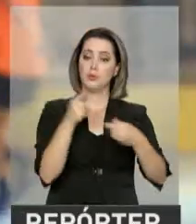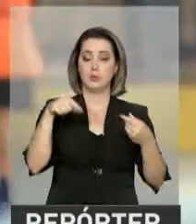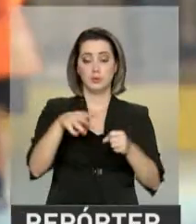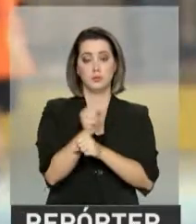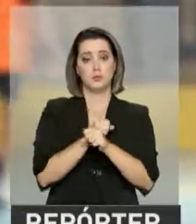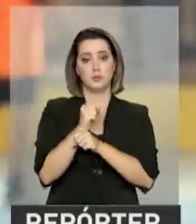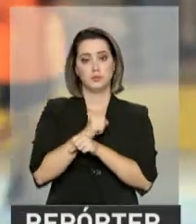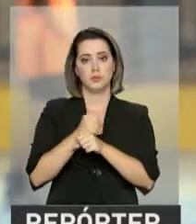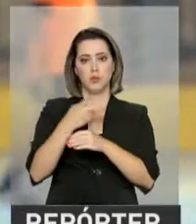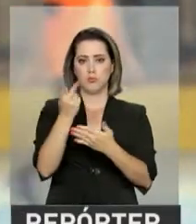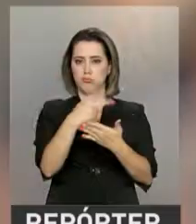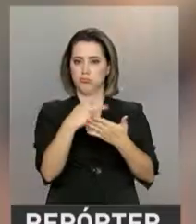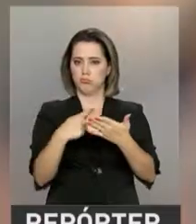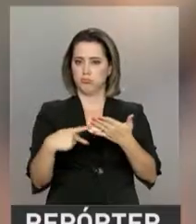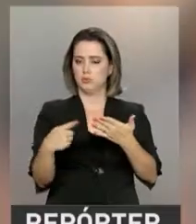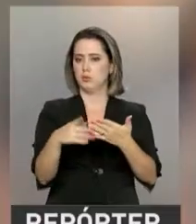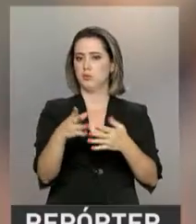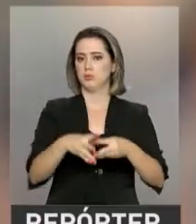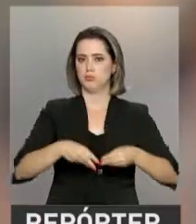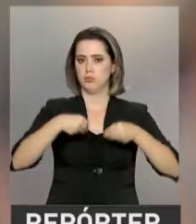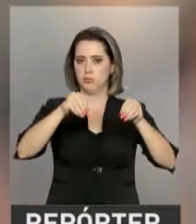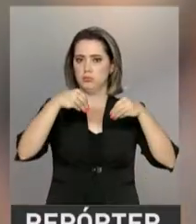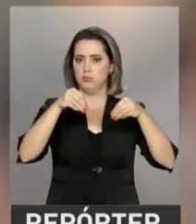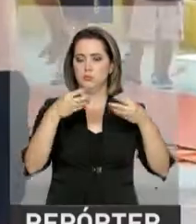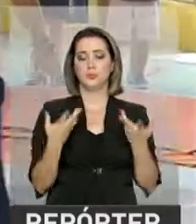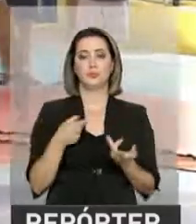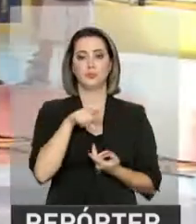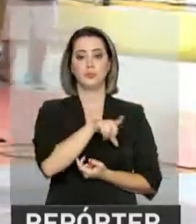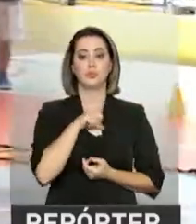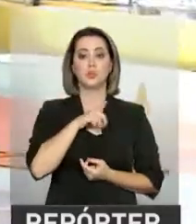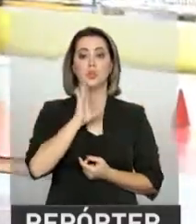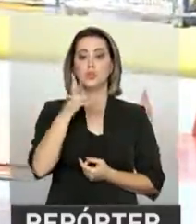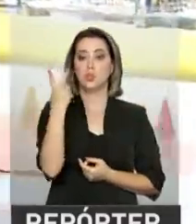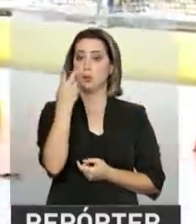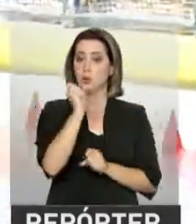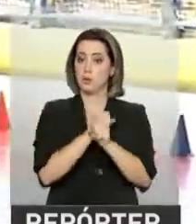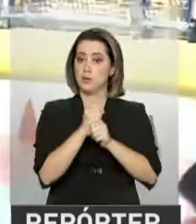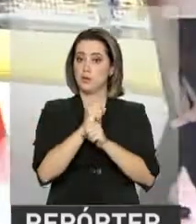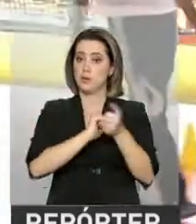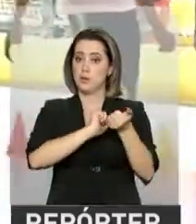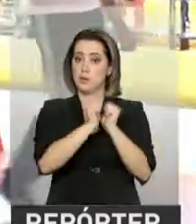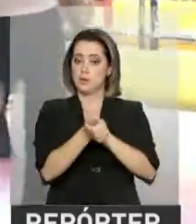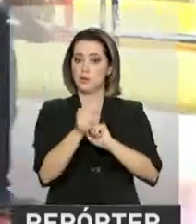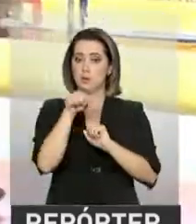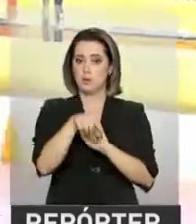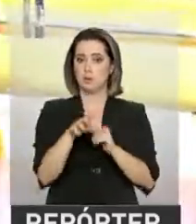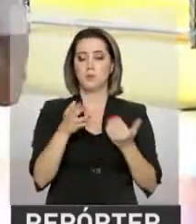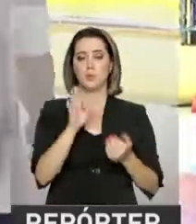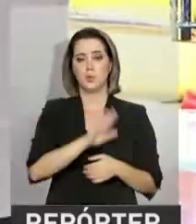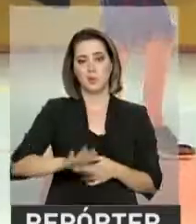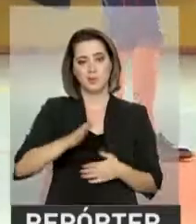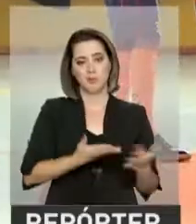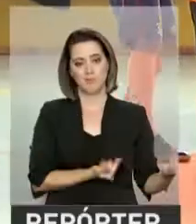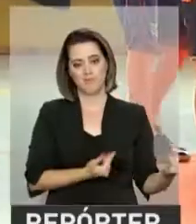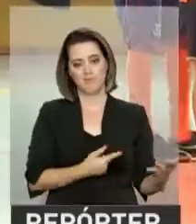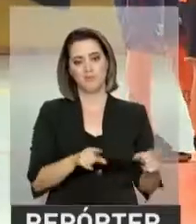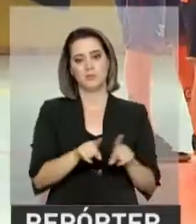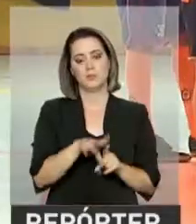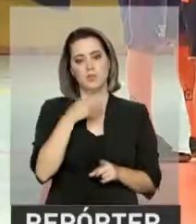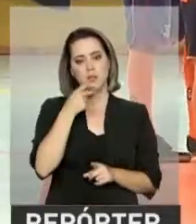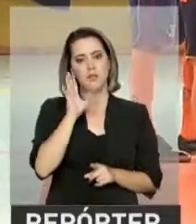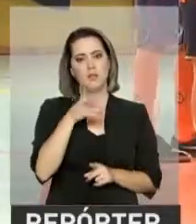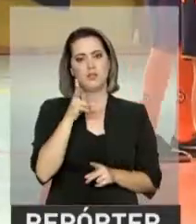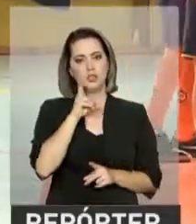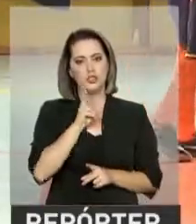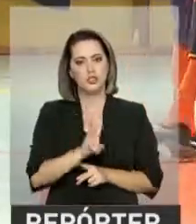rafael trabalha há dois anos desenvolvendo atividades esportivas com as crianças e adolescentes da comunidade e diz que já pode